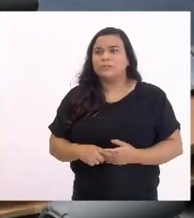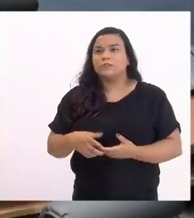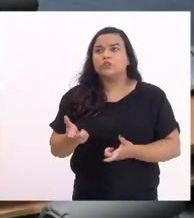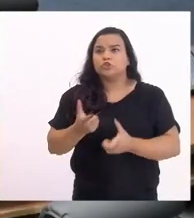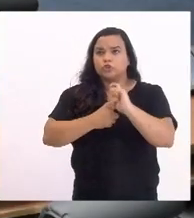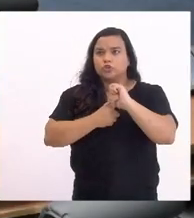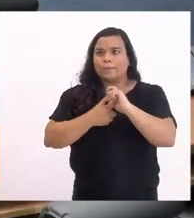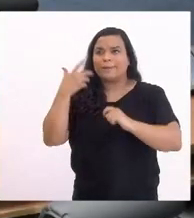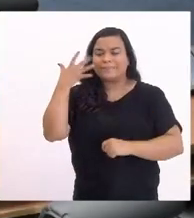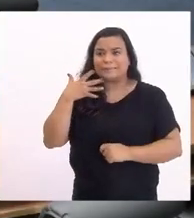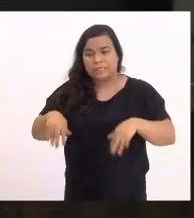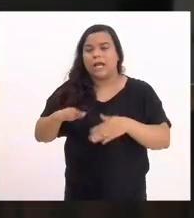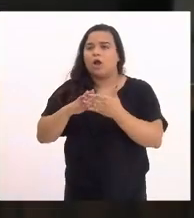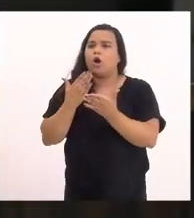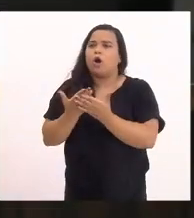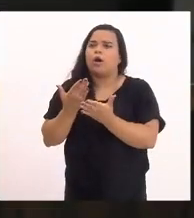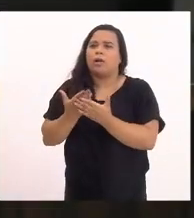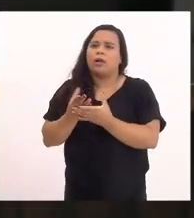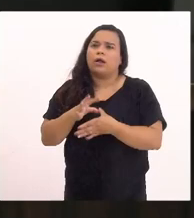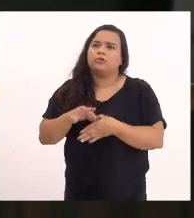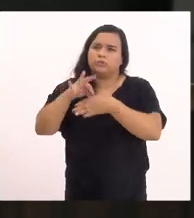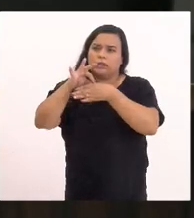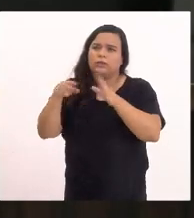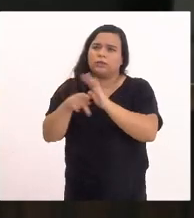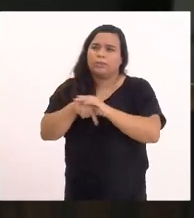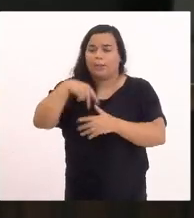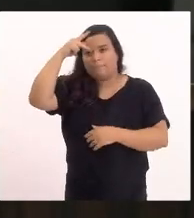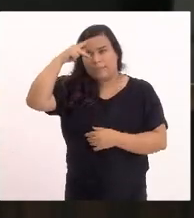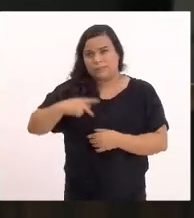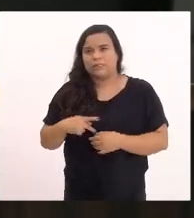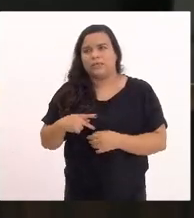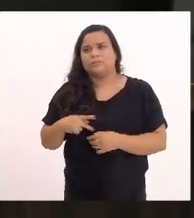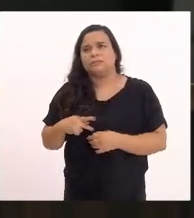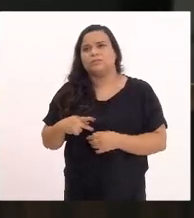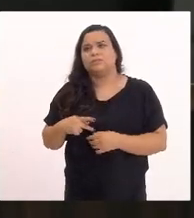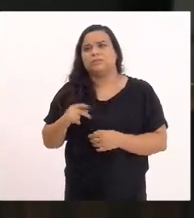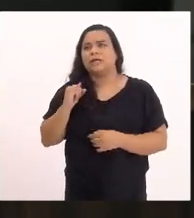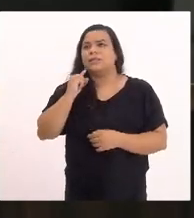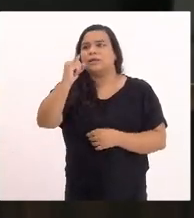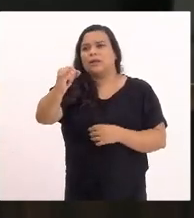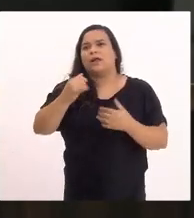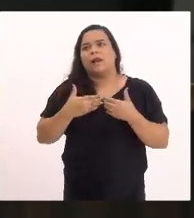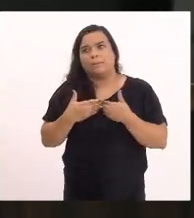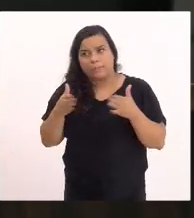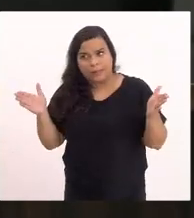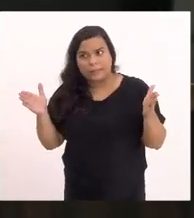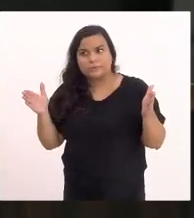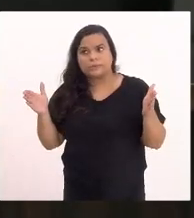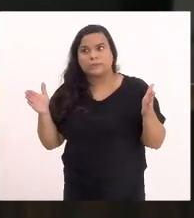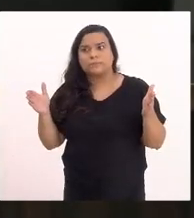sessão. A presidência declara aberta